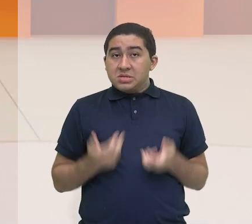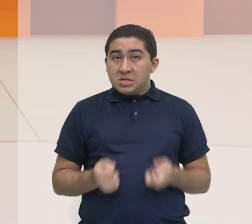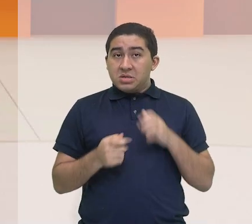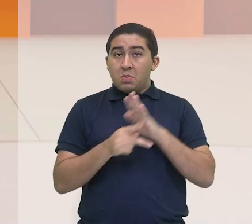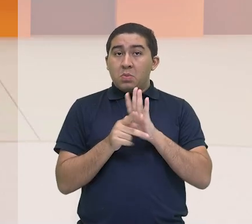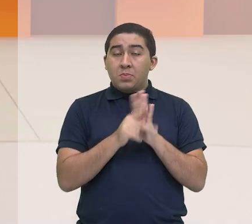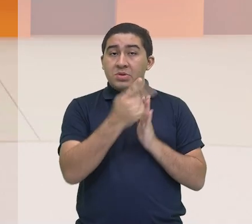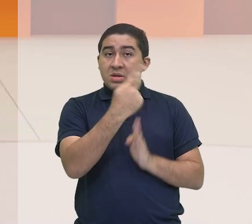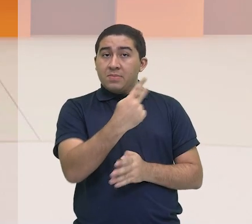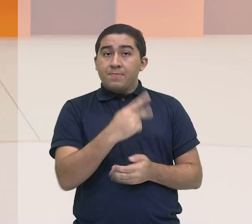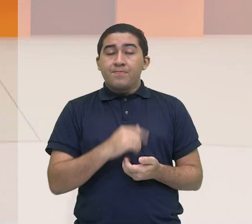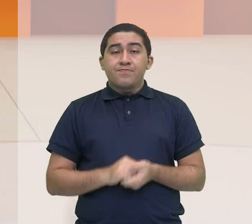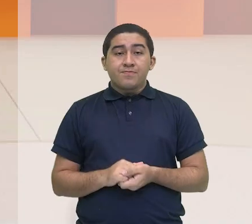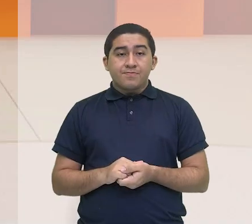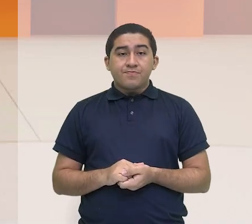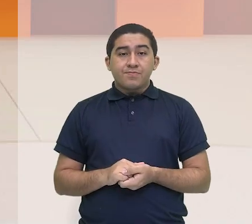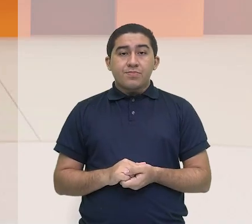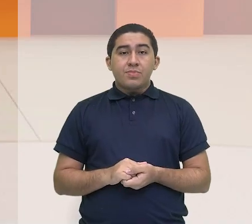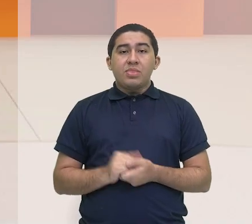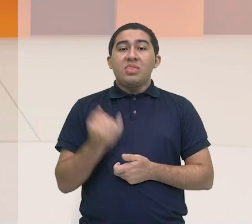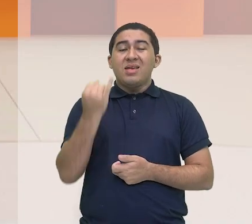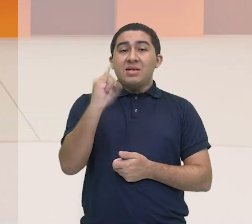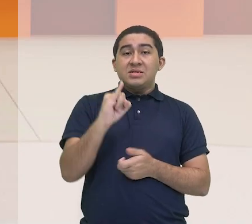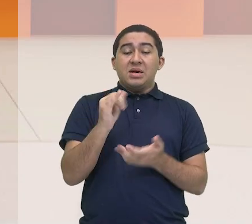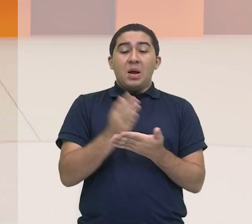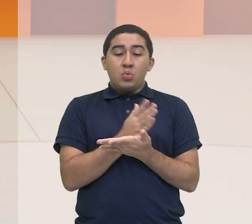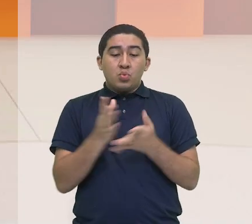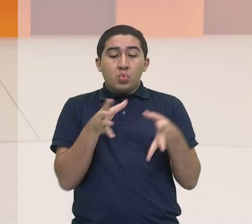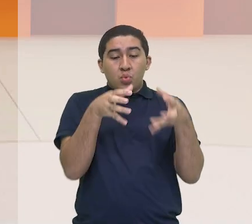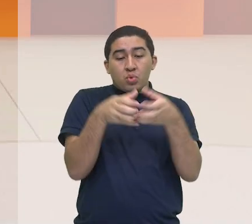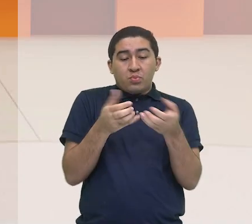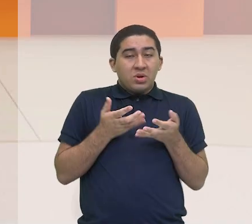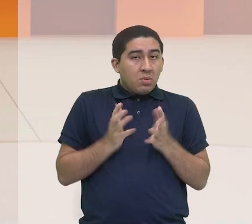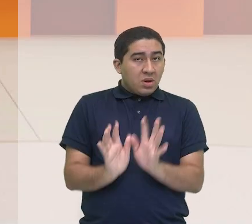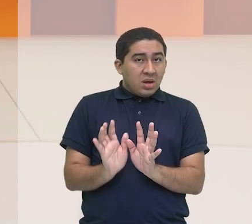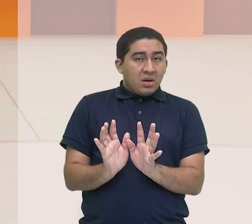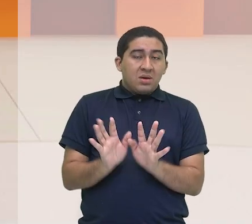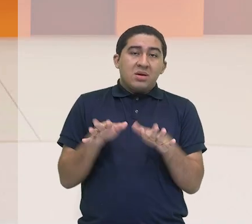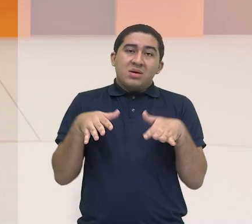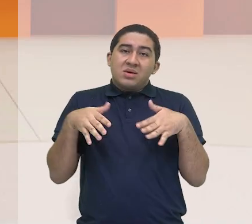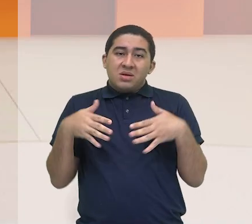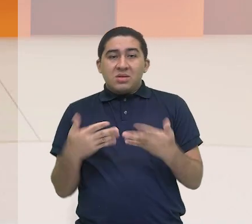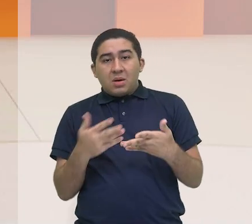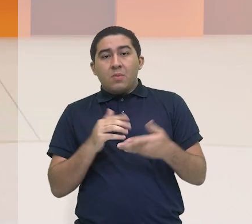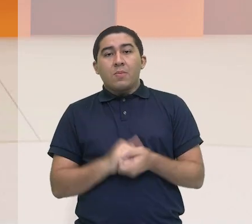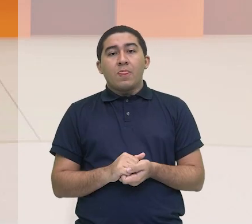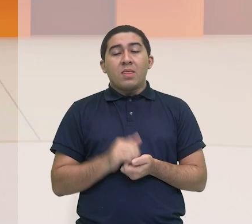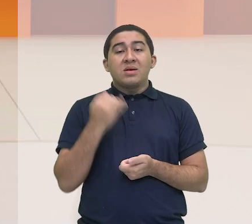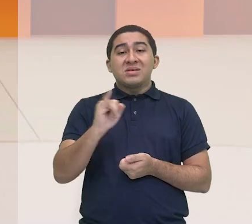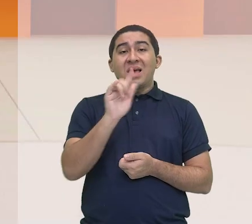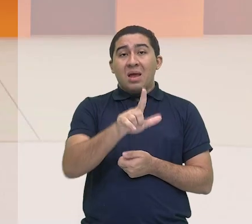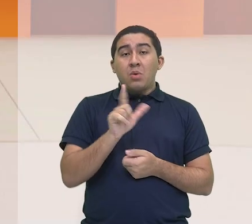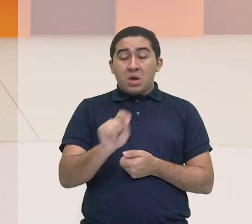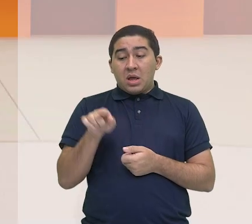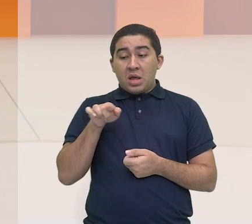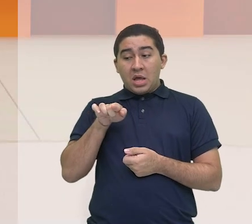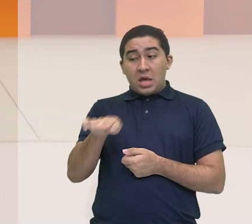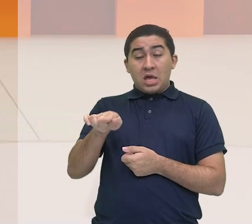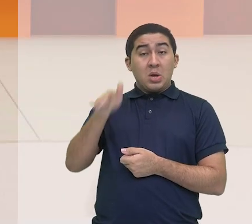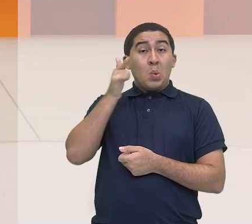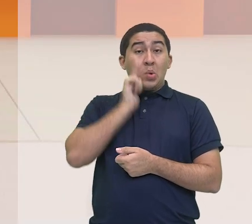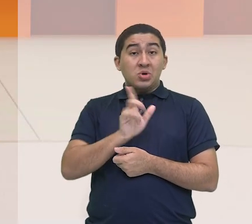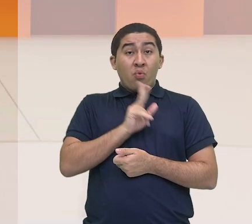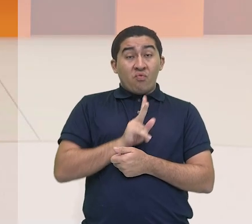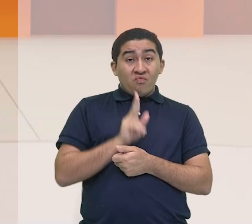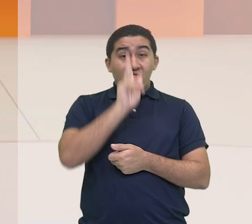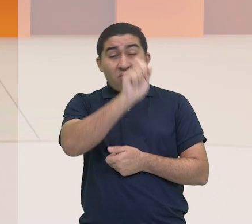essa autoridade. Se algum grupo, alguém não aceitar, então, se foi através da força que eu alcancei